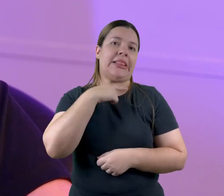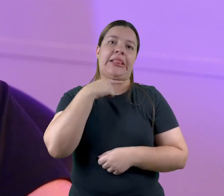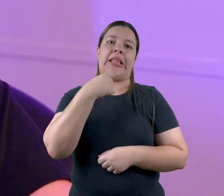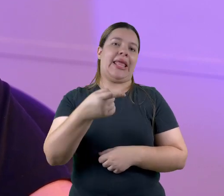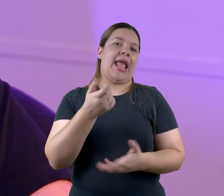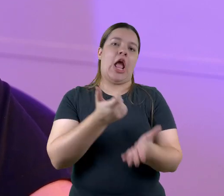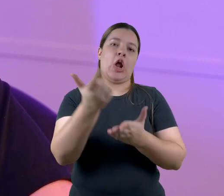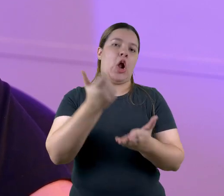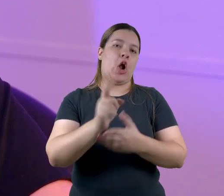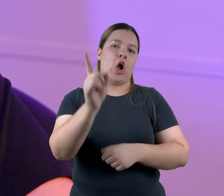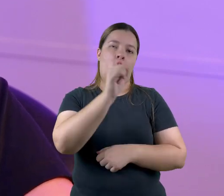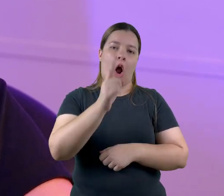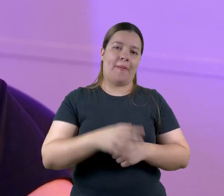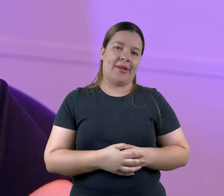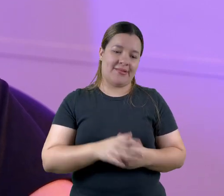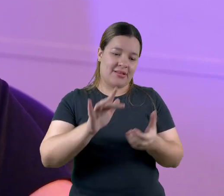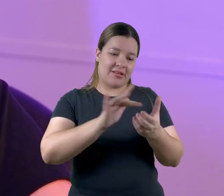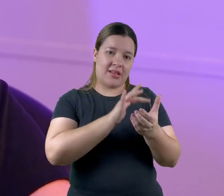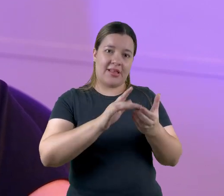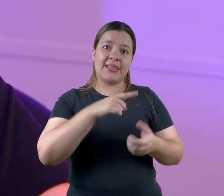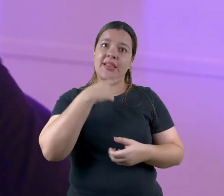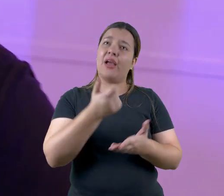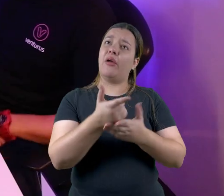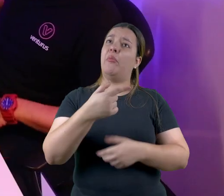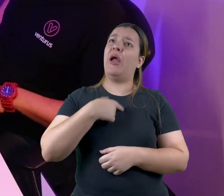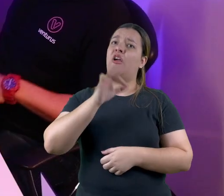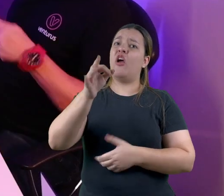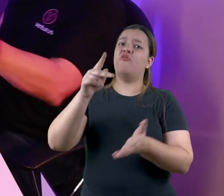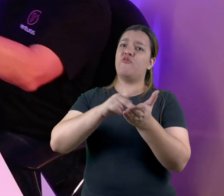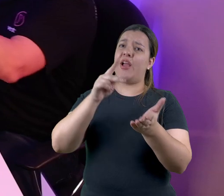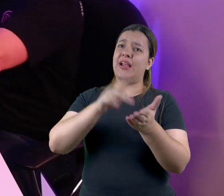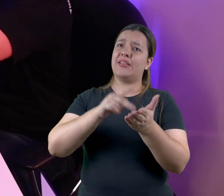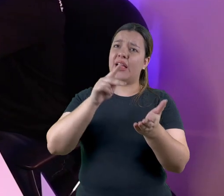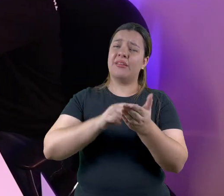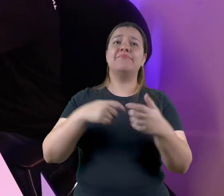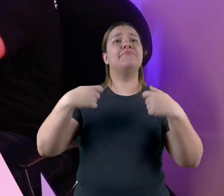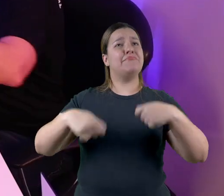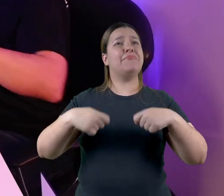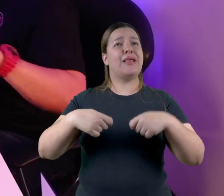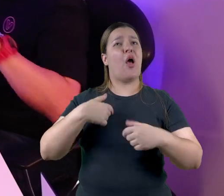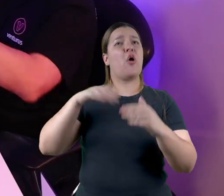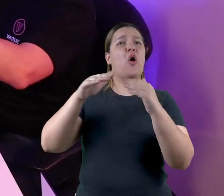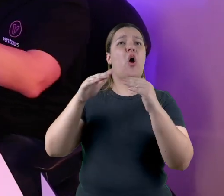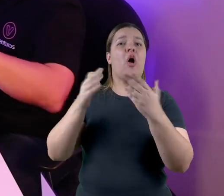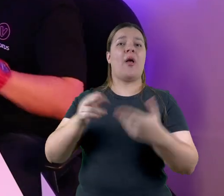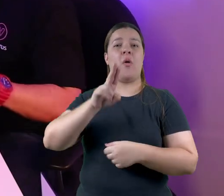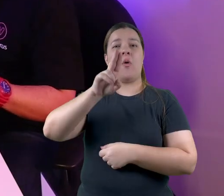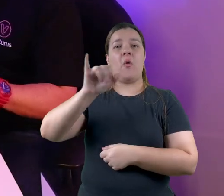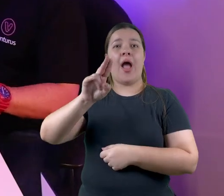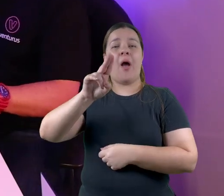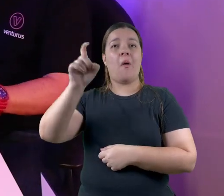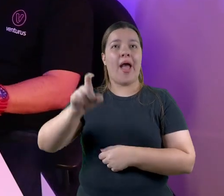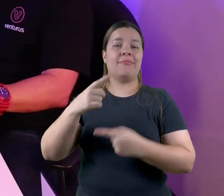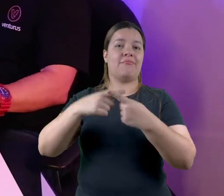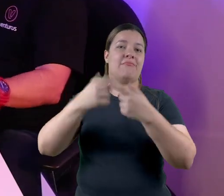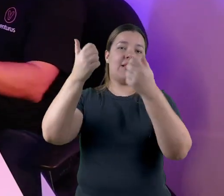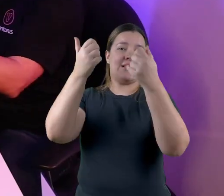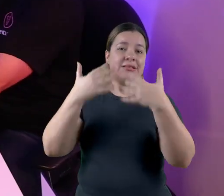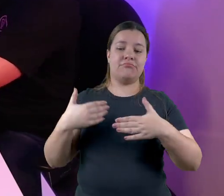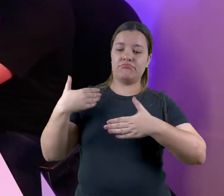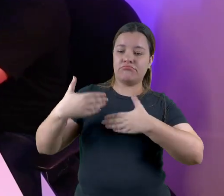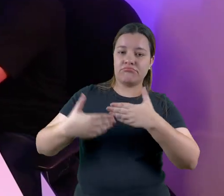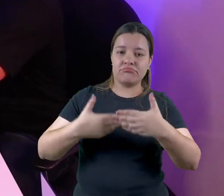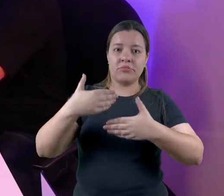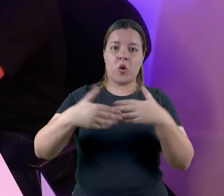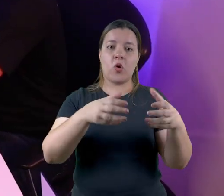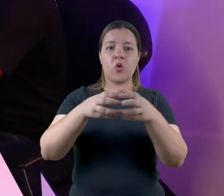uhum ninguém compra Uhum eu falei ô É verdade não isso mesmo tem que comprar Y tem que ter yx isso E aí